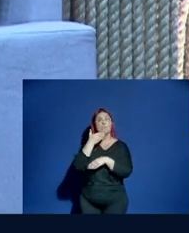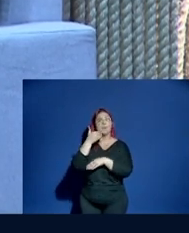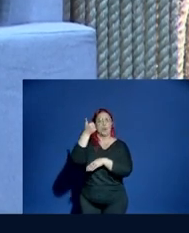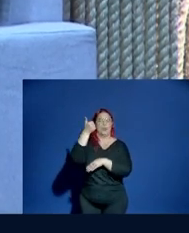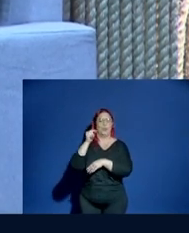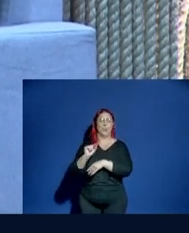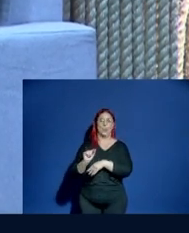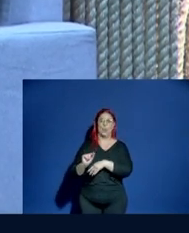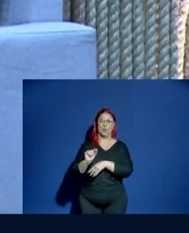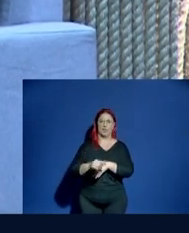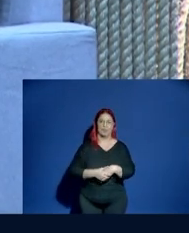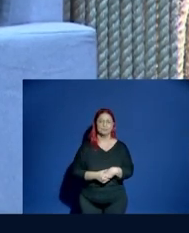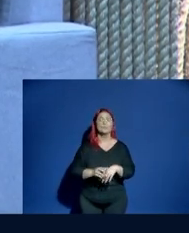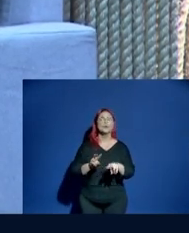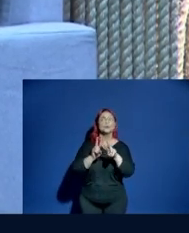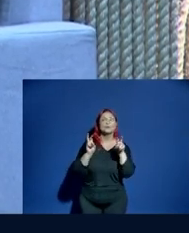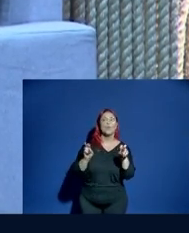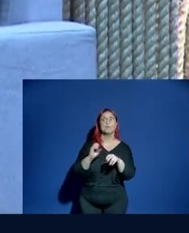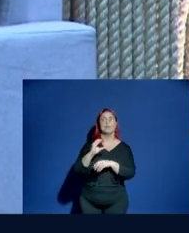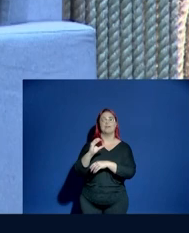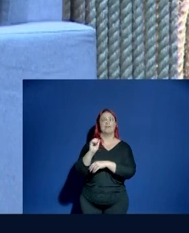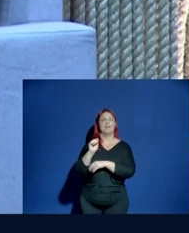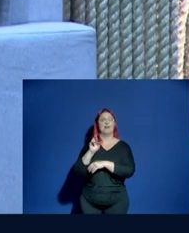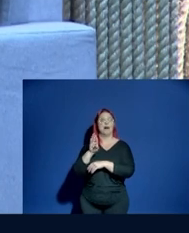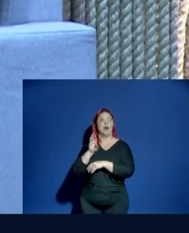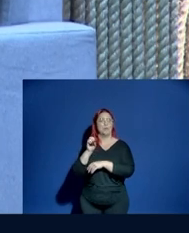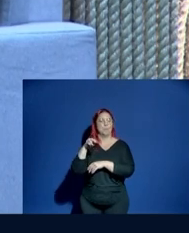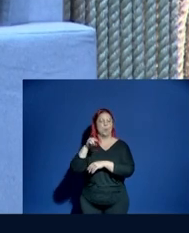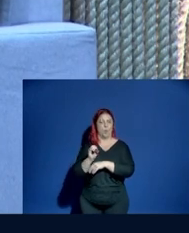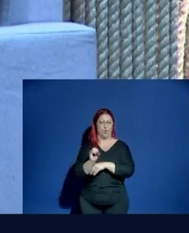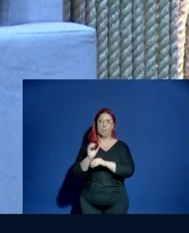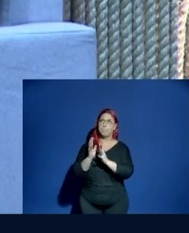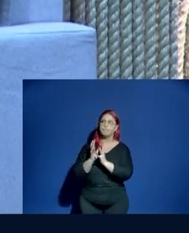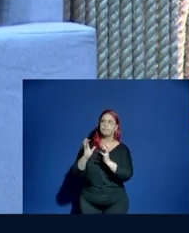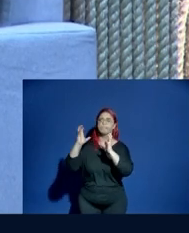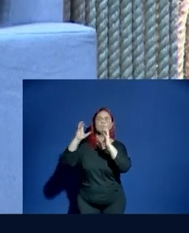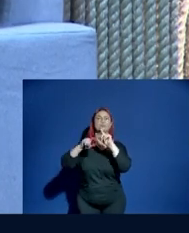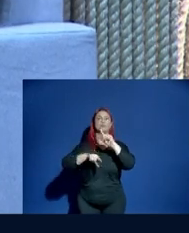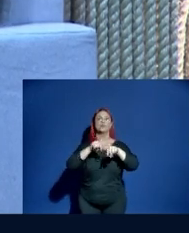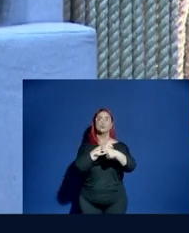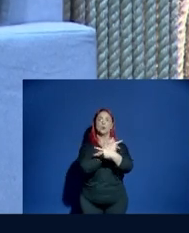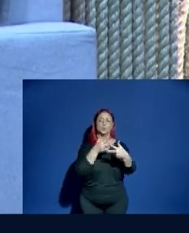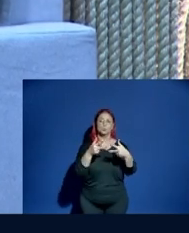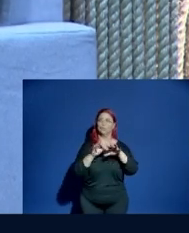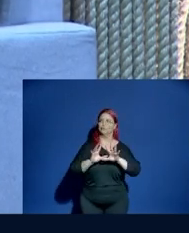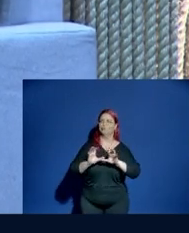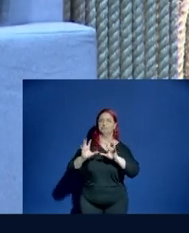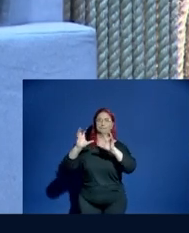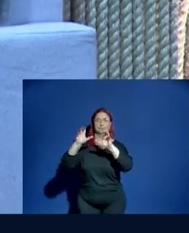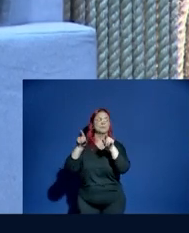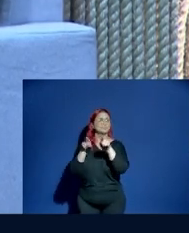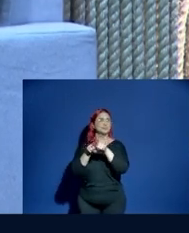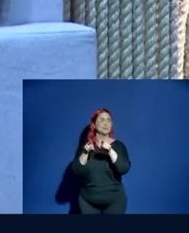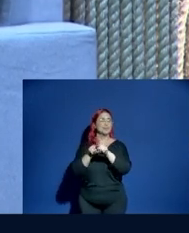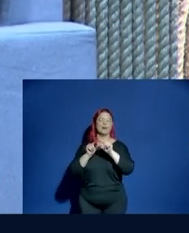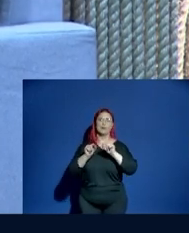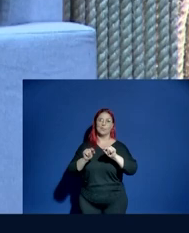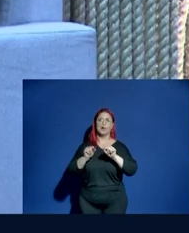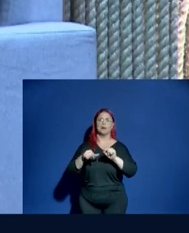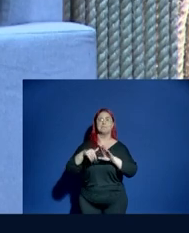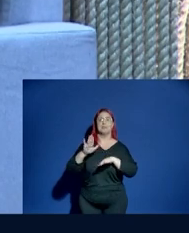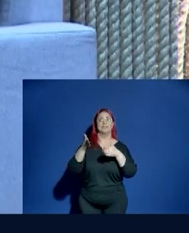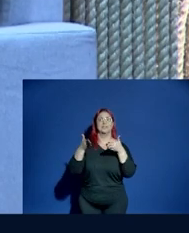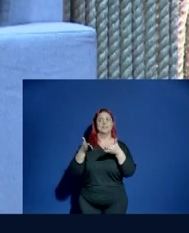a pegada de carbono para melhorar o carbono dos nossos produtos e aí aqui muito mais específico